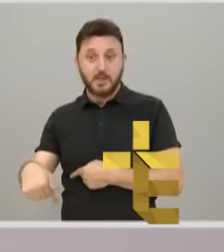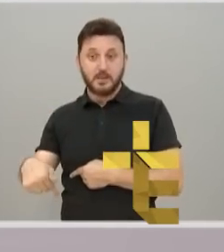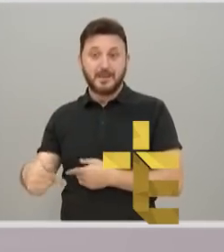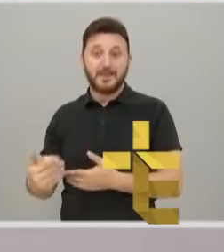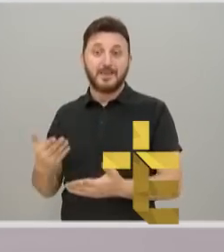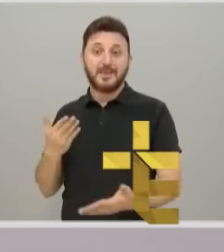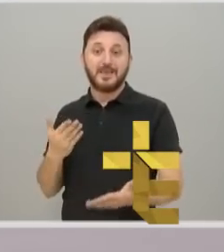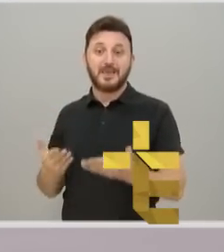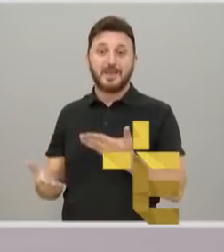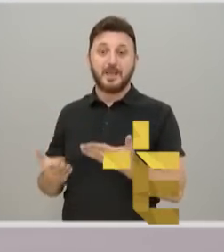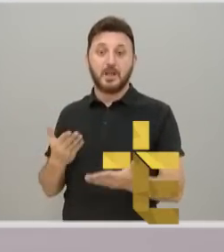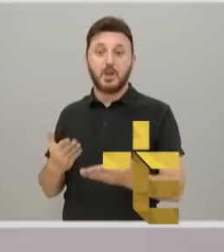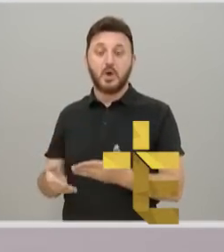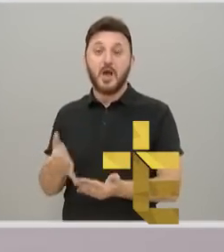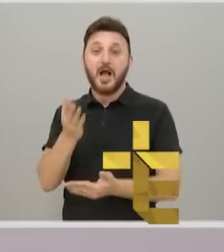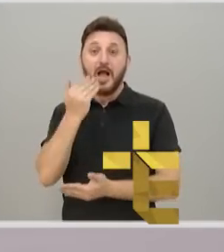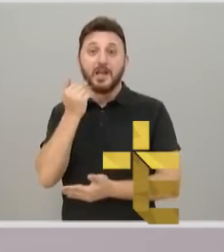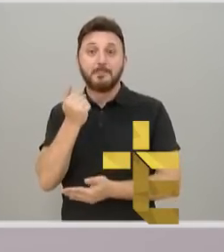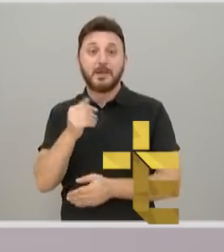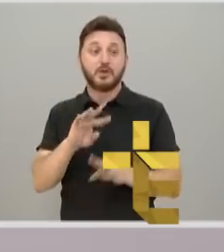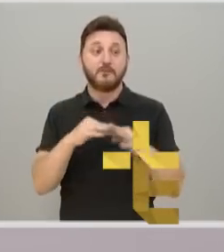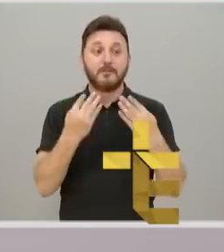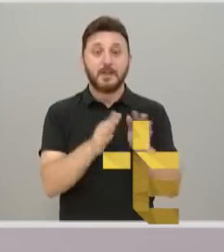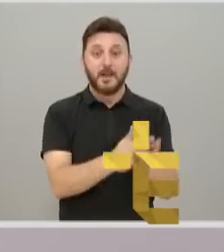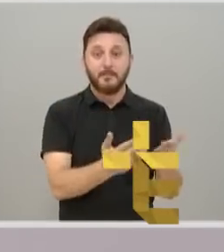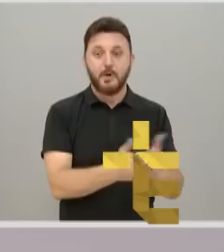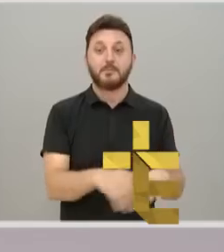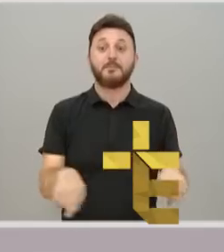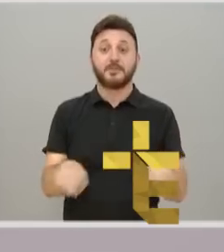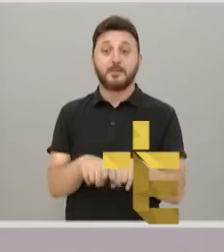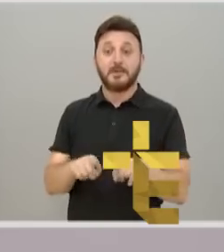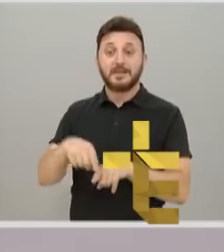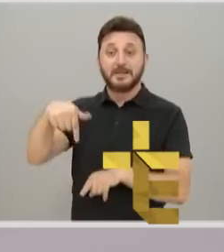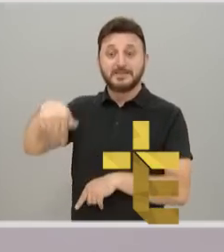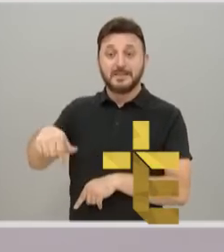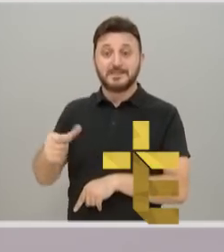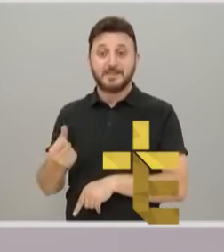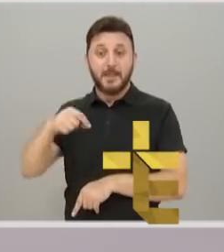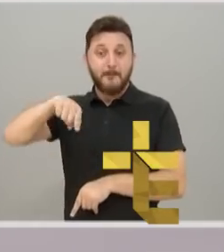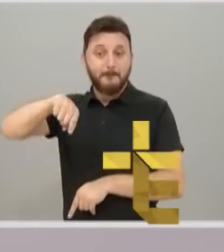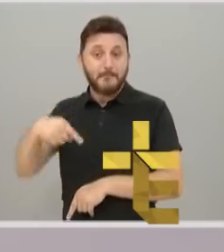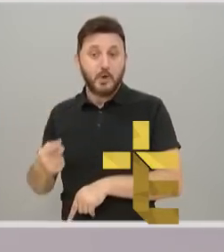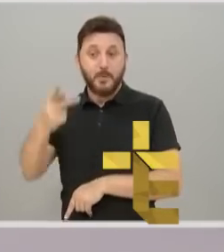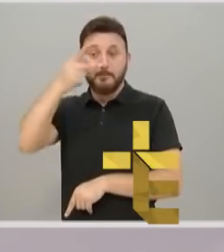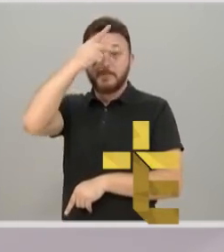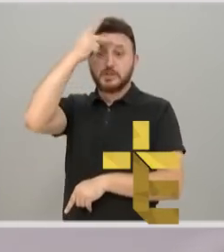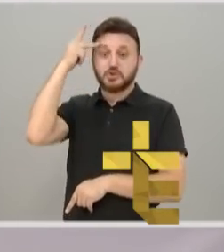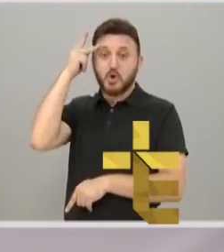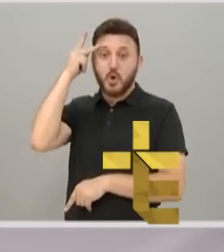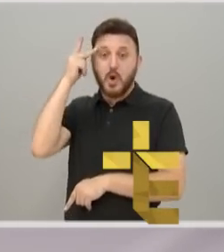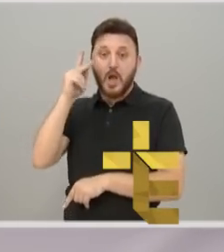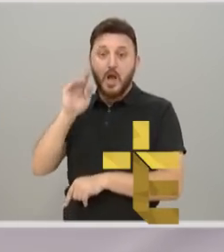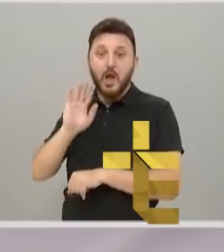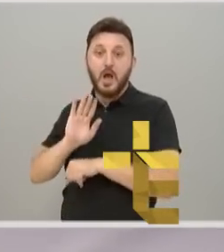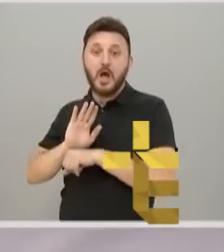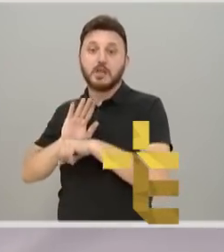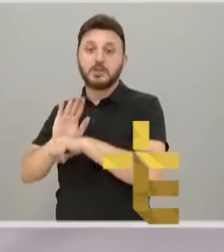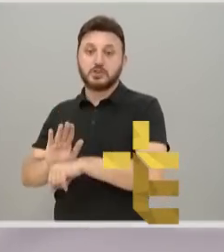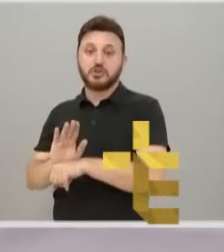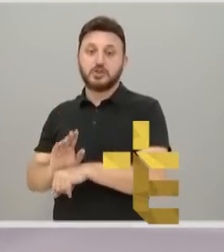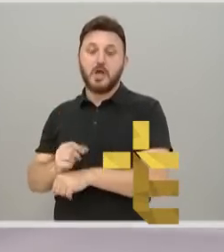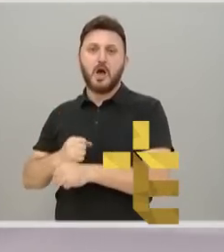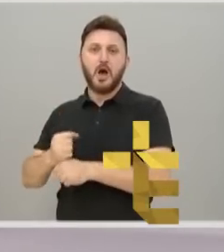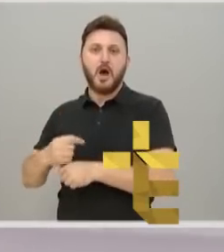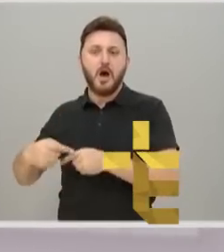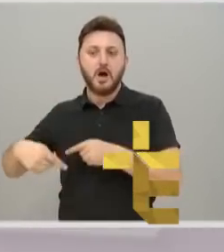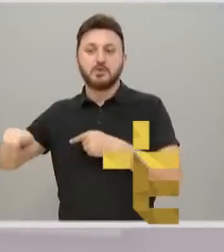21.447 instituições e famílias, 76 mil pessoas ao longo do ano foram